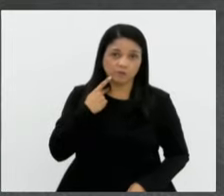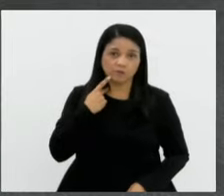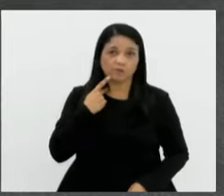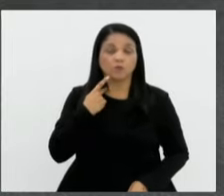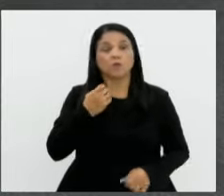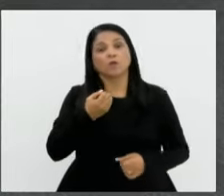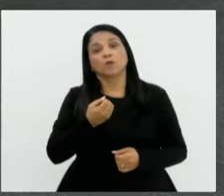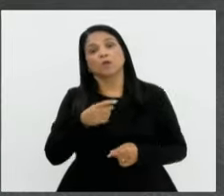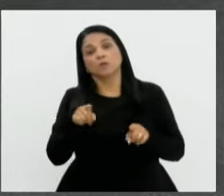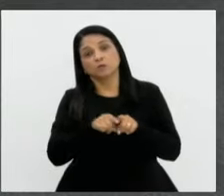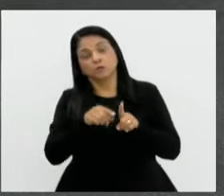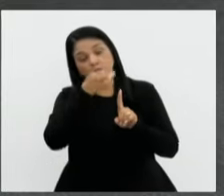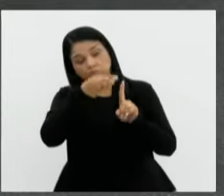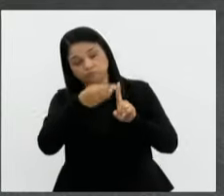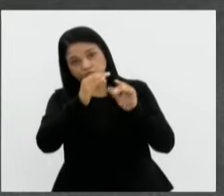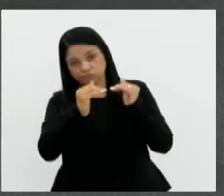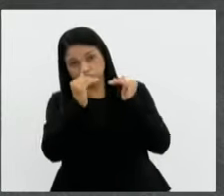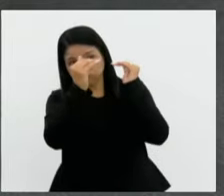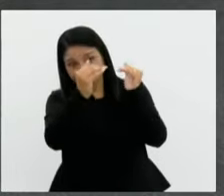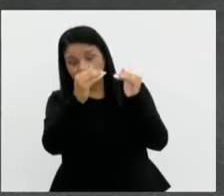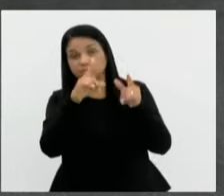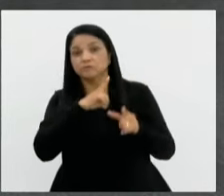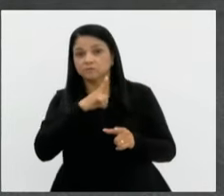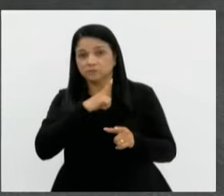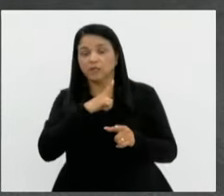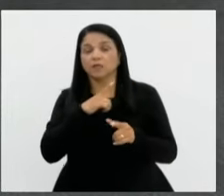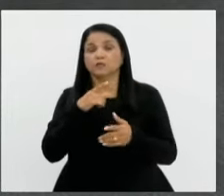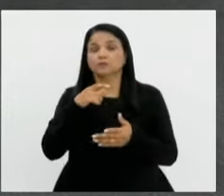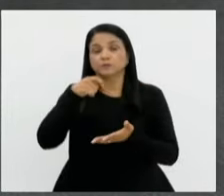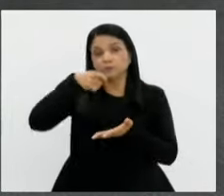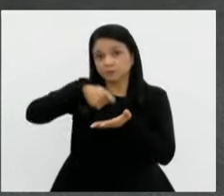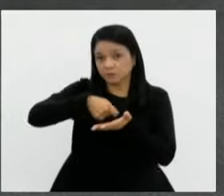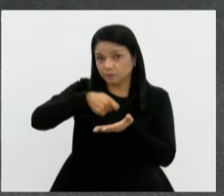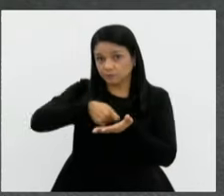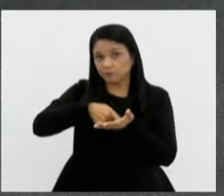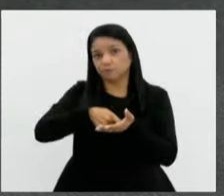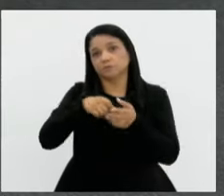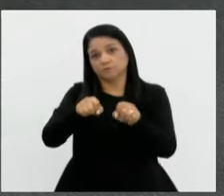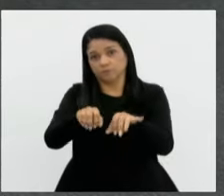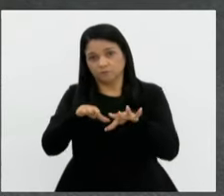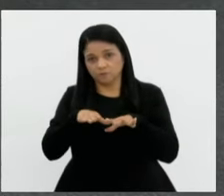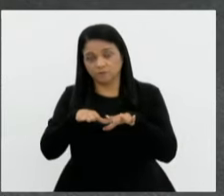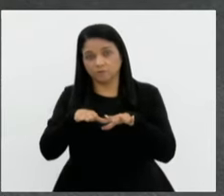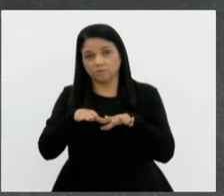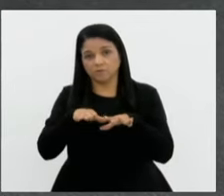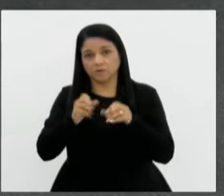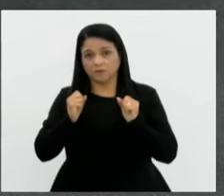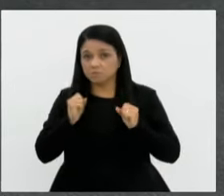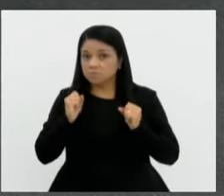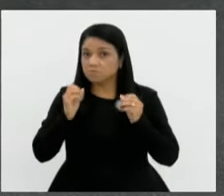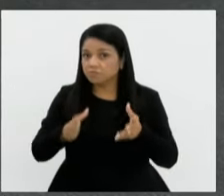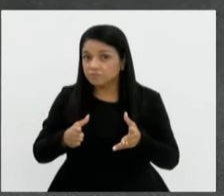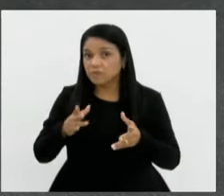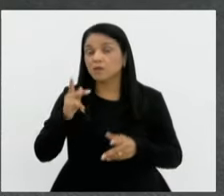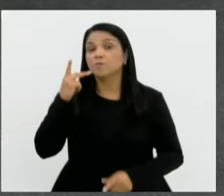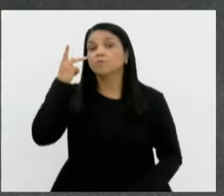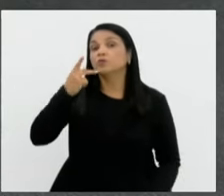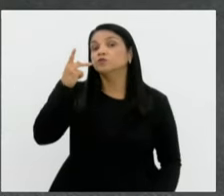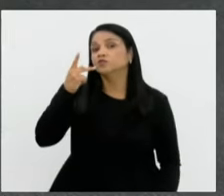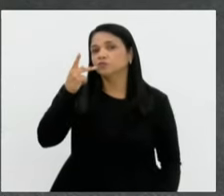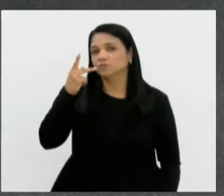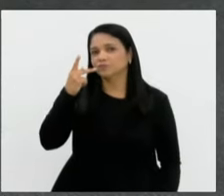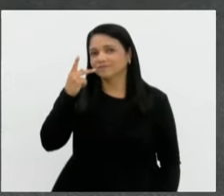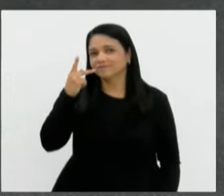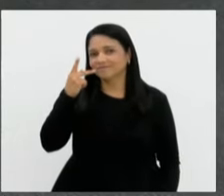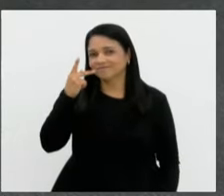um corregedor, que é um de nós que tem essa tarefa no Parlamento, ainda assim os nossos posicionamentos são políticos. E,